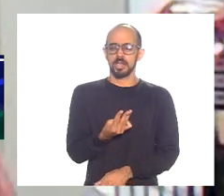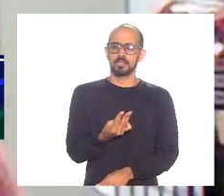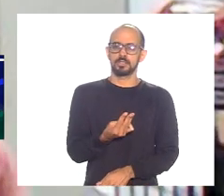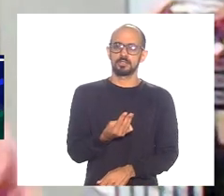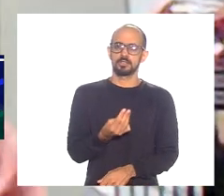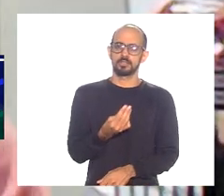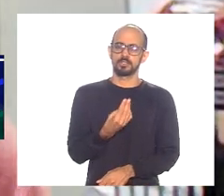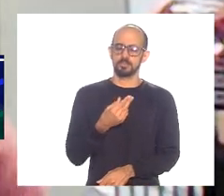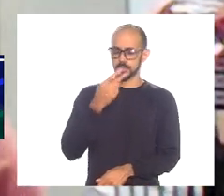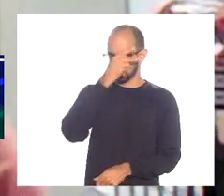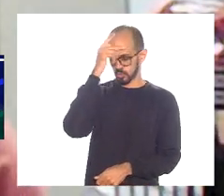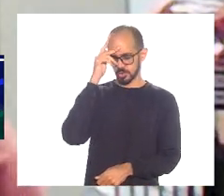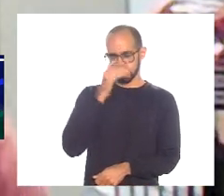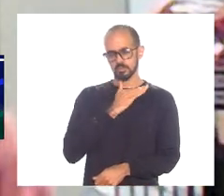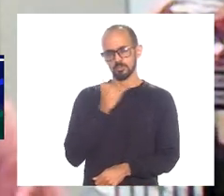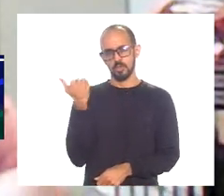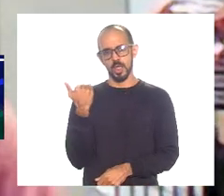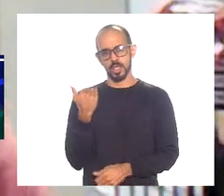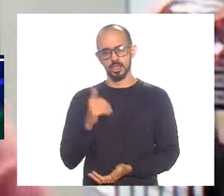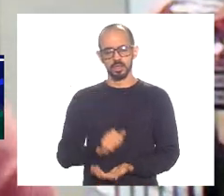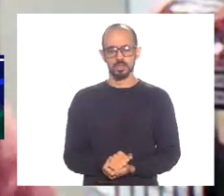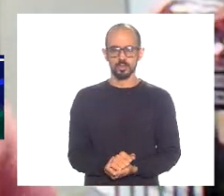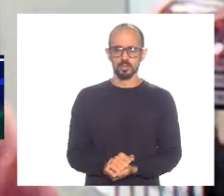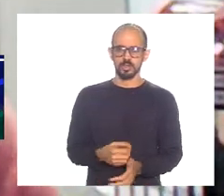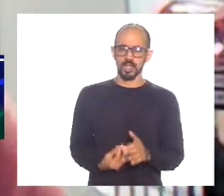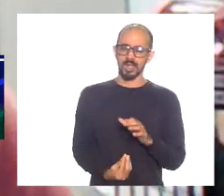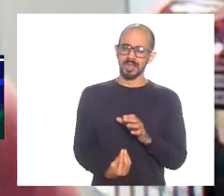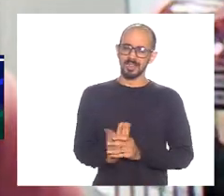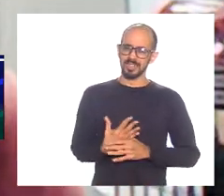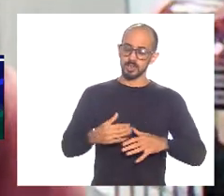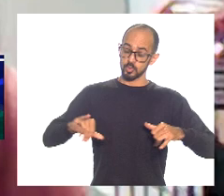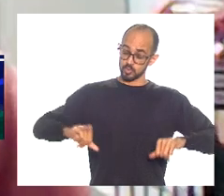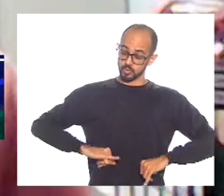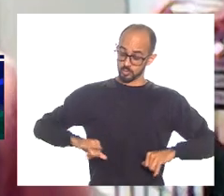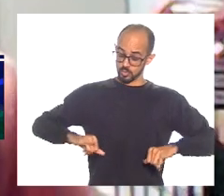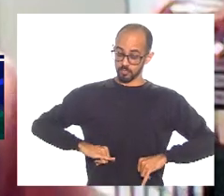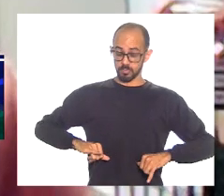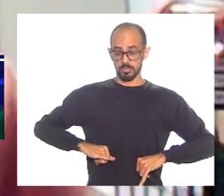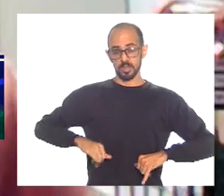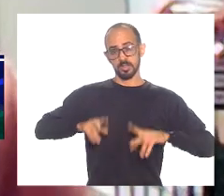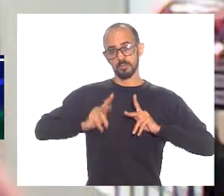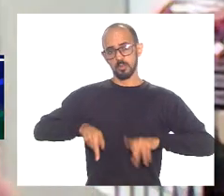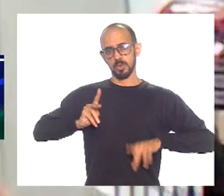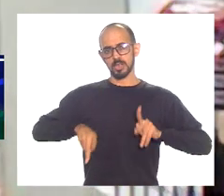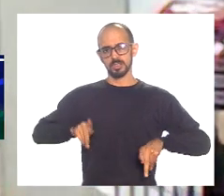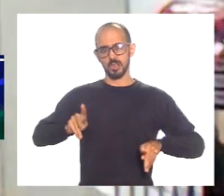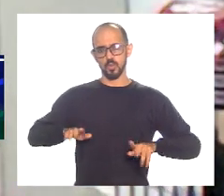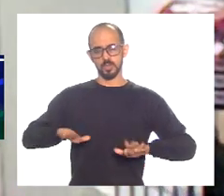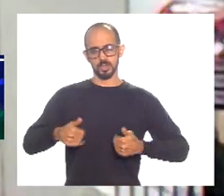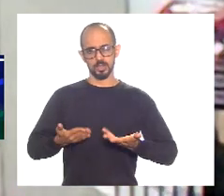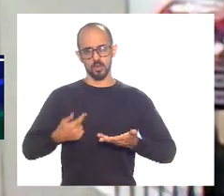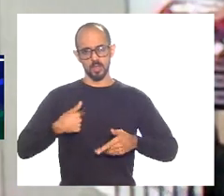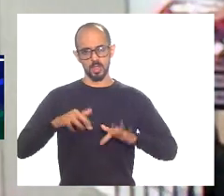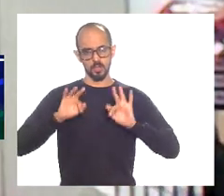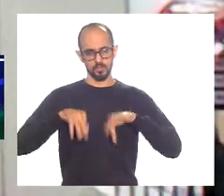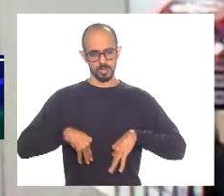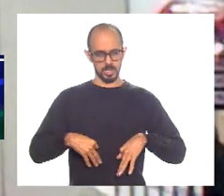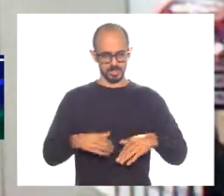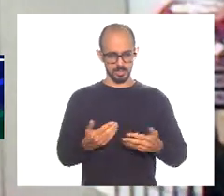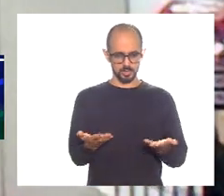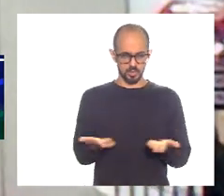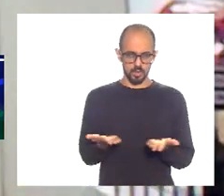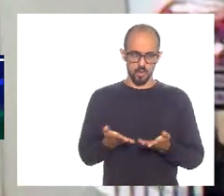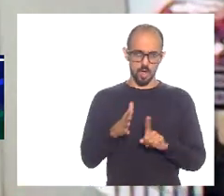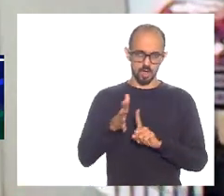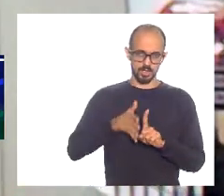está produzindo um processo de sofrimento gritante da população. Então, eu concluo a minha fala dizendo isso. Eu